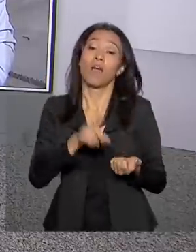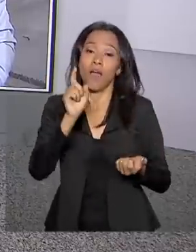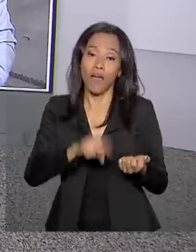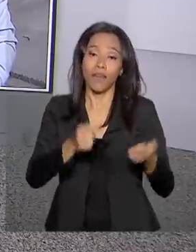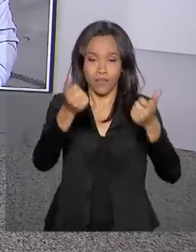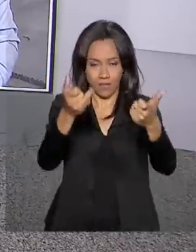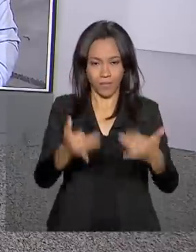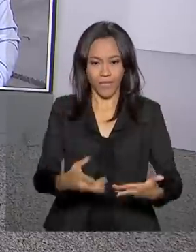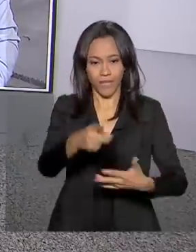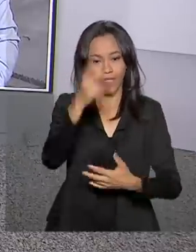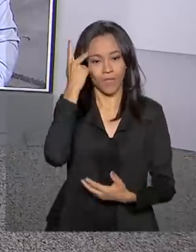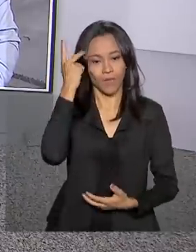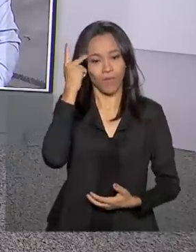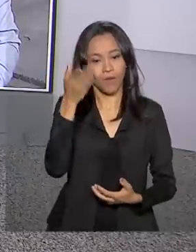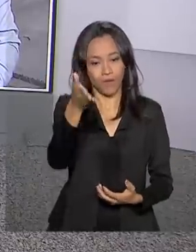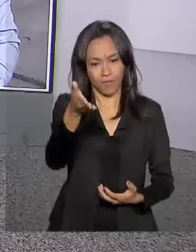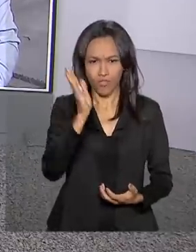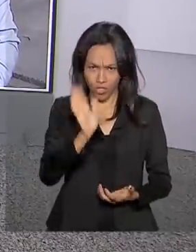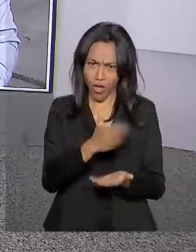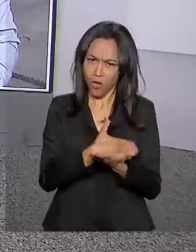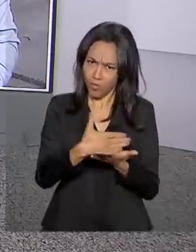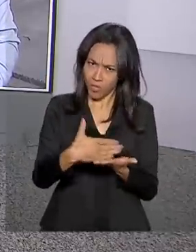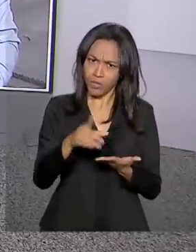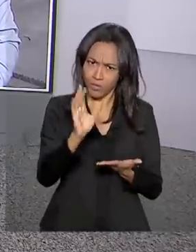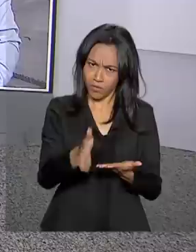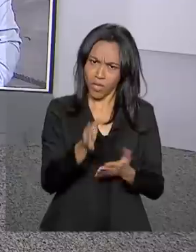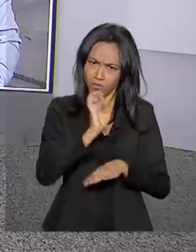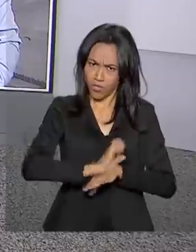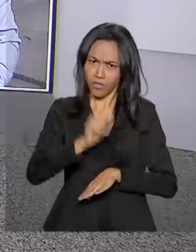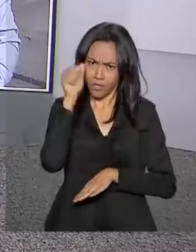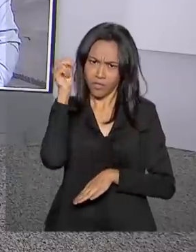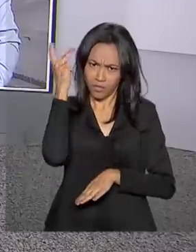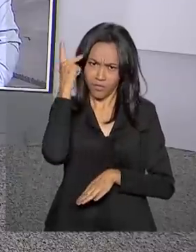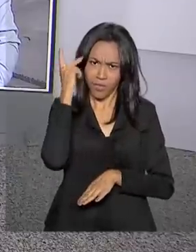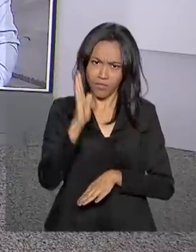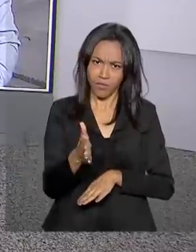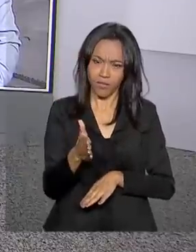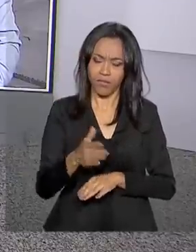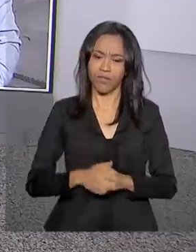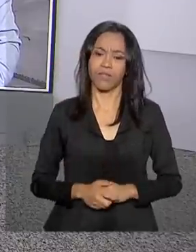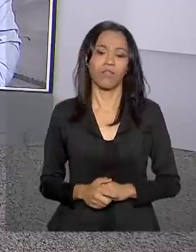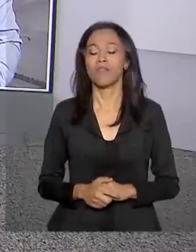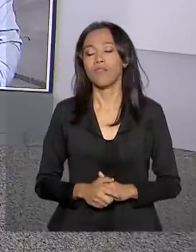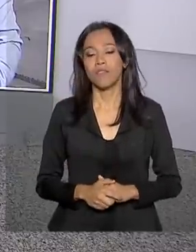Dimas, bom dia para você. Essa tecnologia já começou a ser usada por aí no estado de São Paulo?